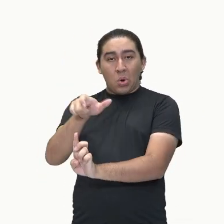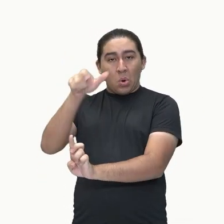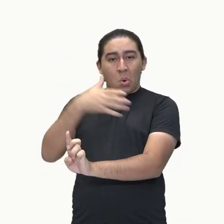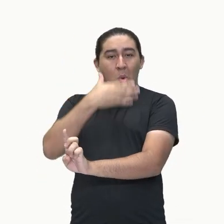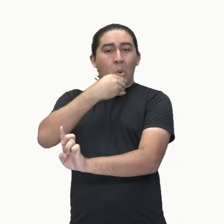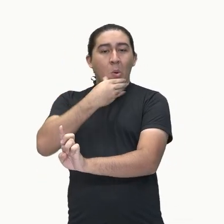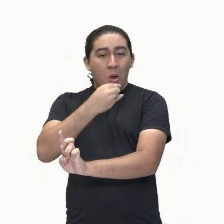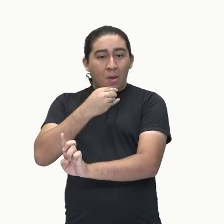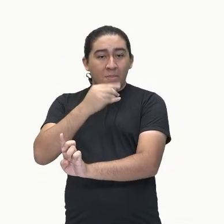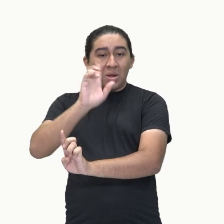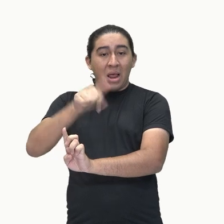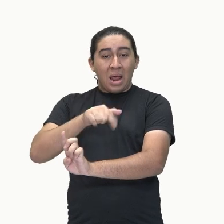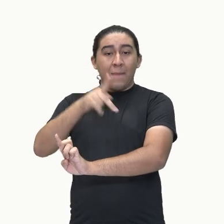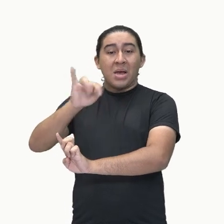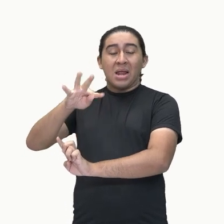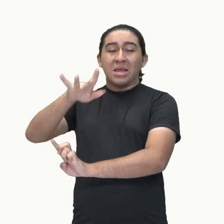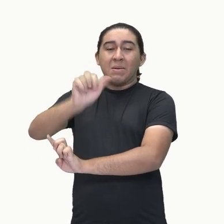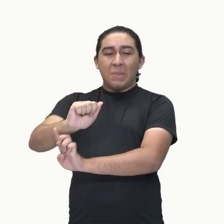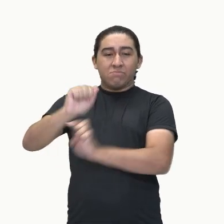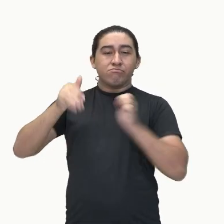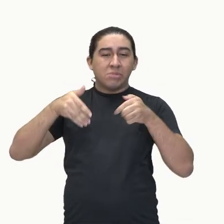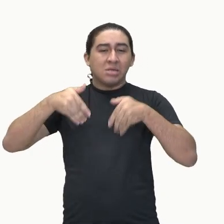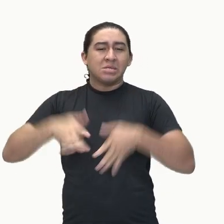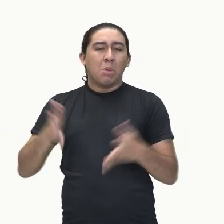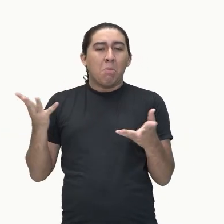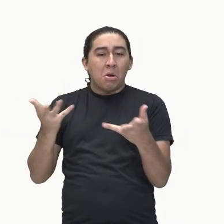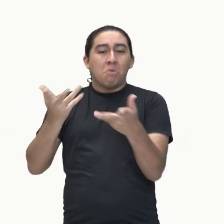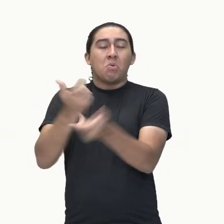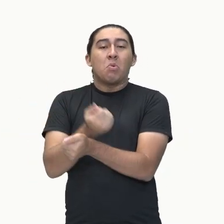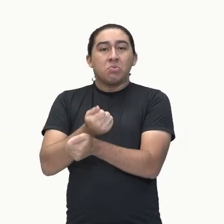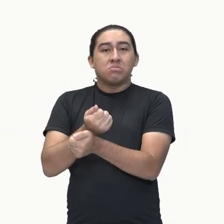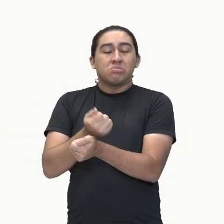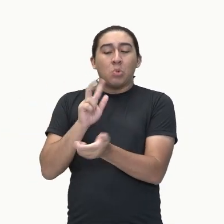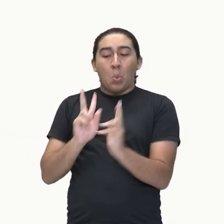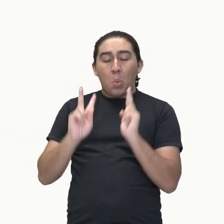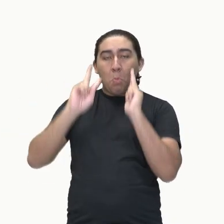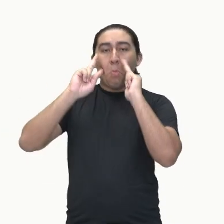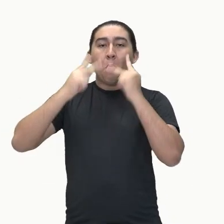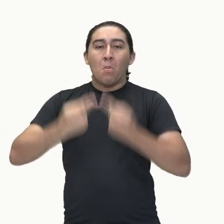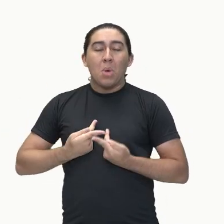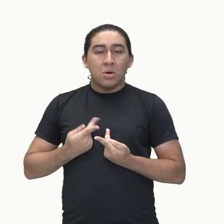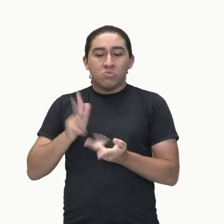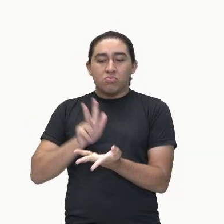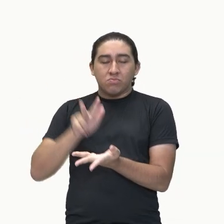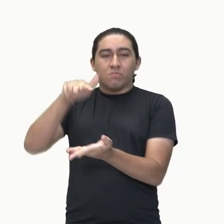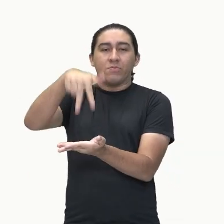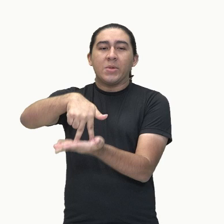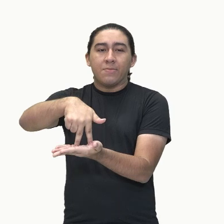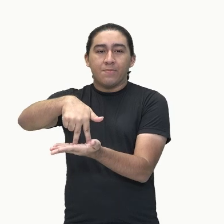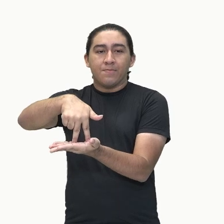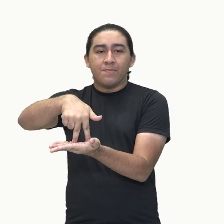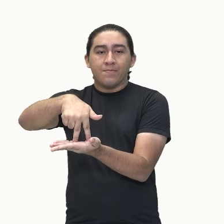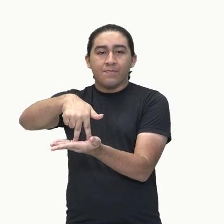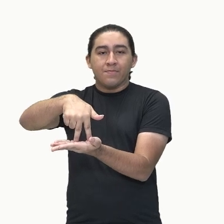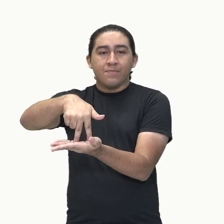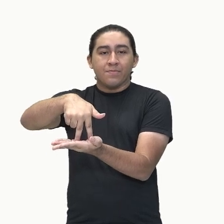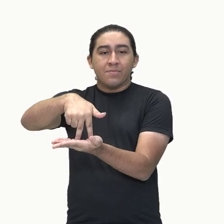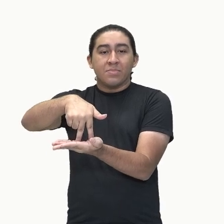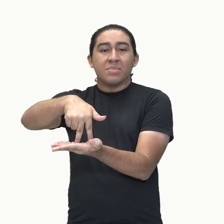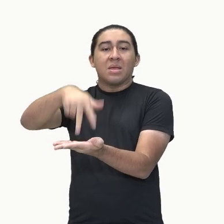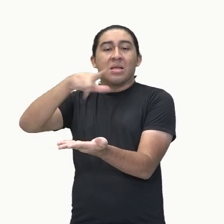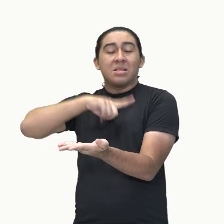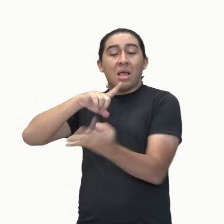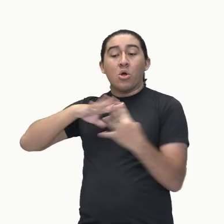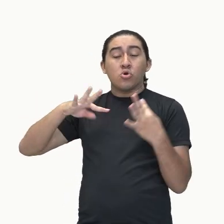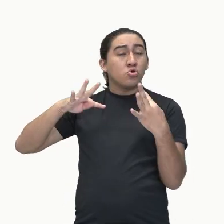do Paraíba, maravilhoso epítome de carne, onde se resumem todas